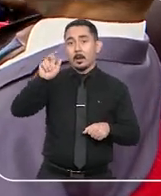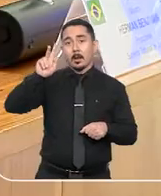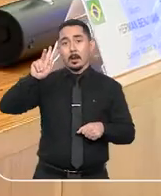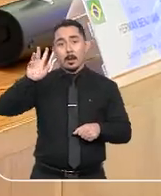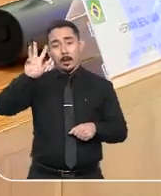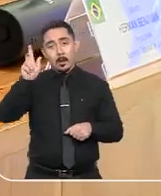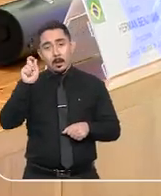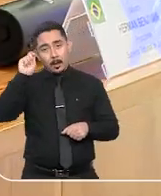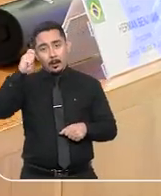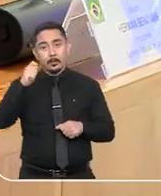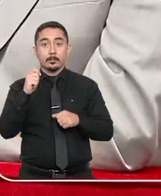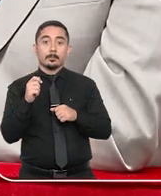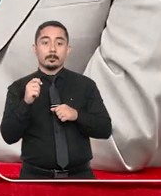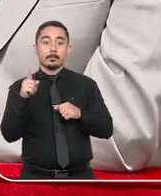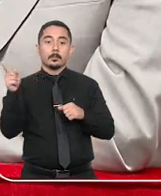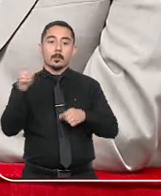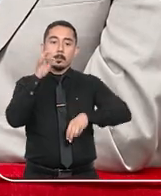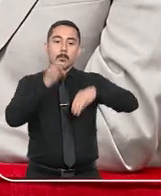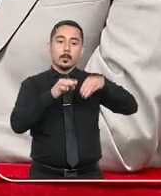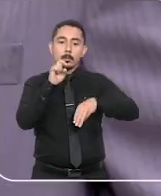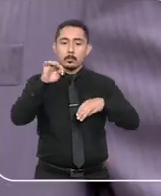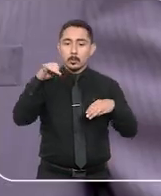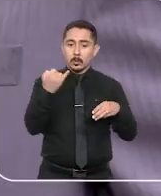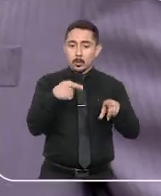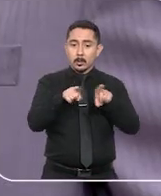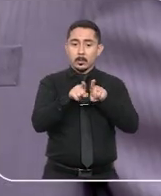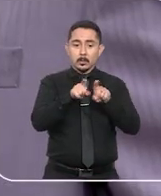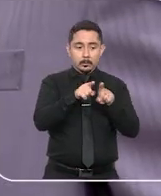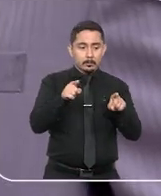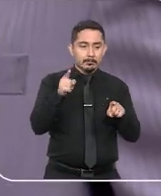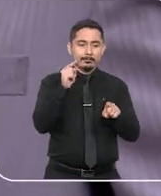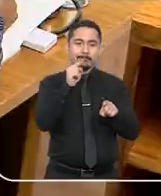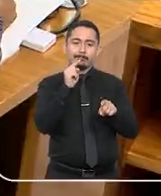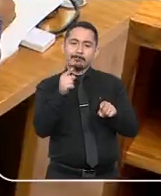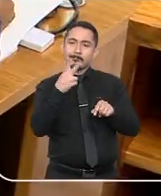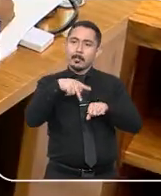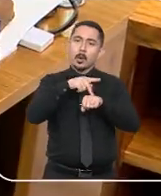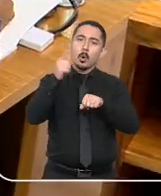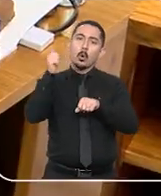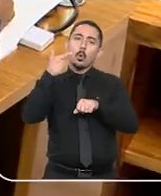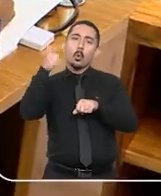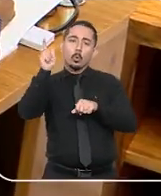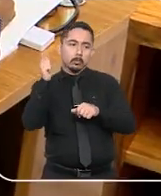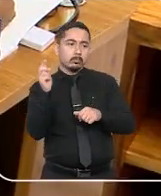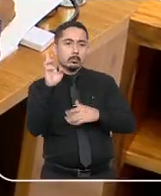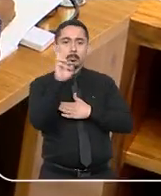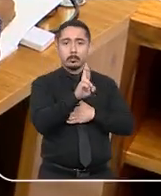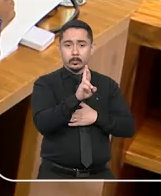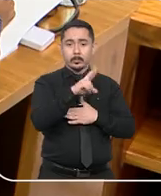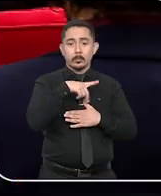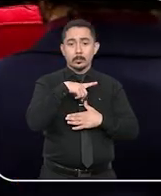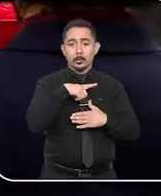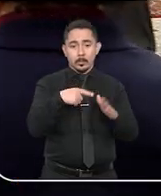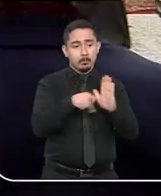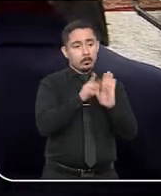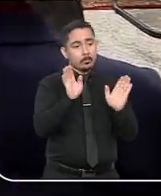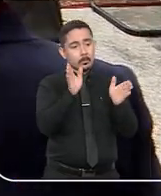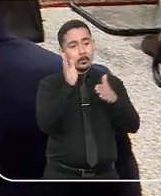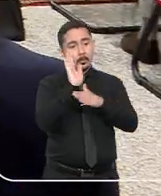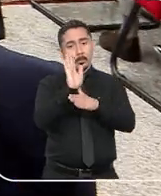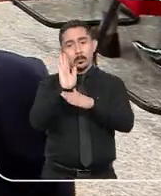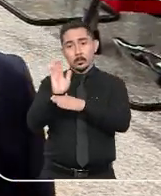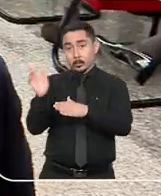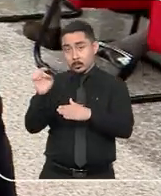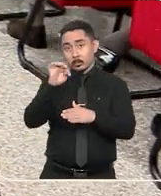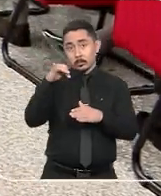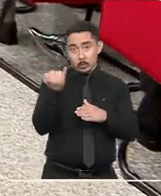africanos. O evento reuniu ministros do STJ e embaixadores para explorar possibilidades de fortalecimento da cooperação judicial